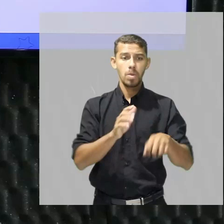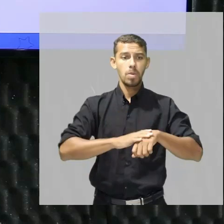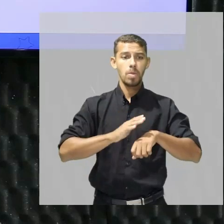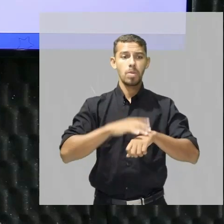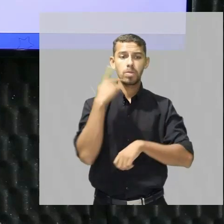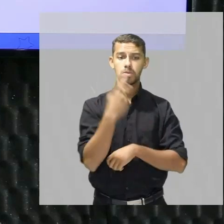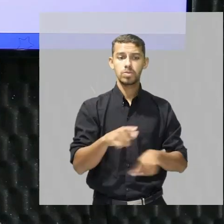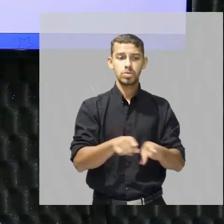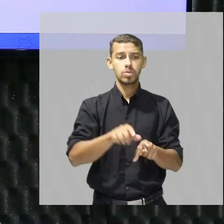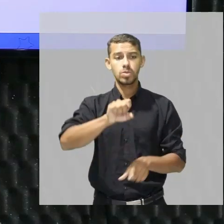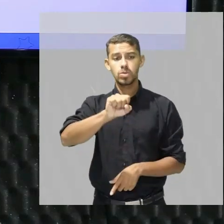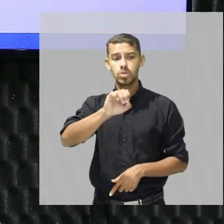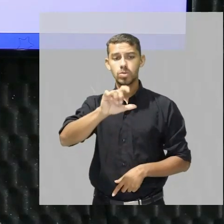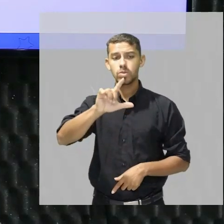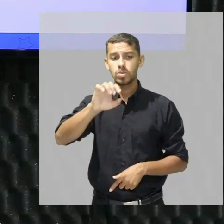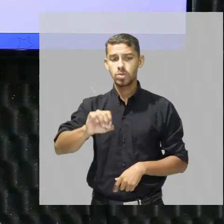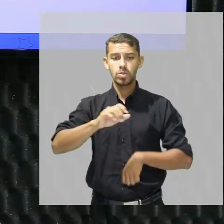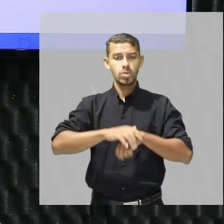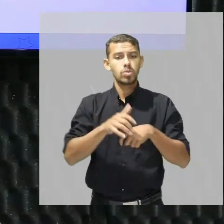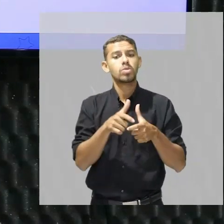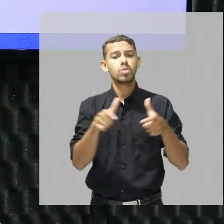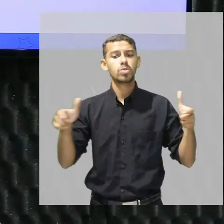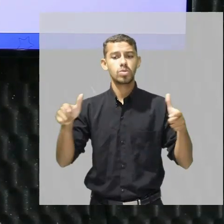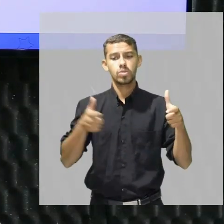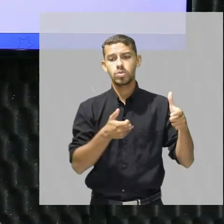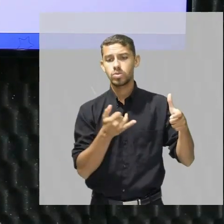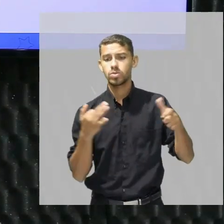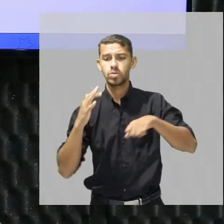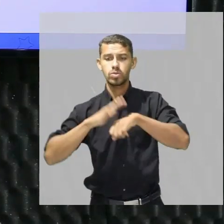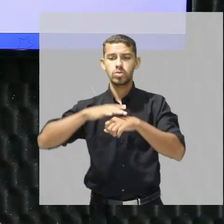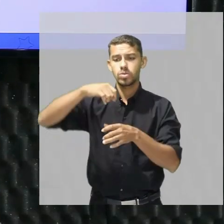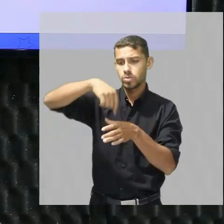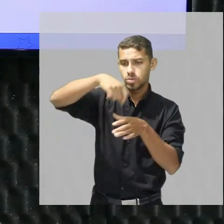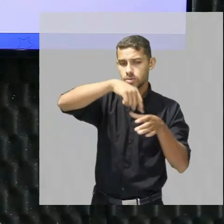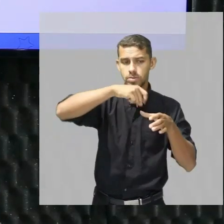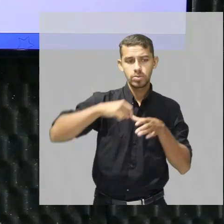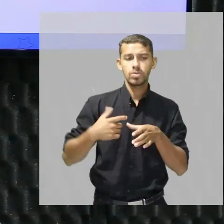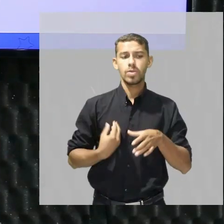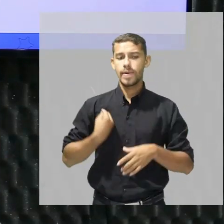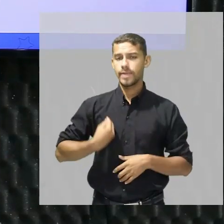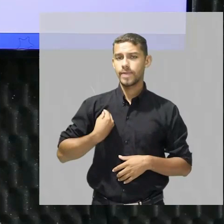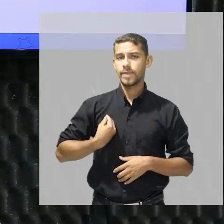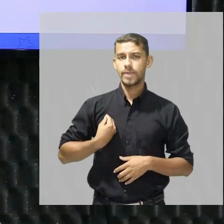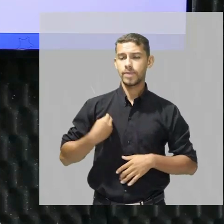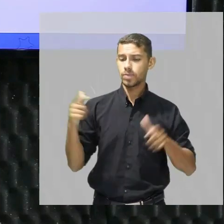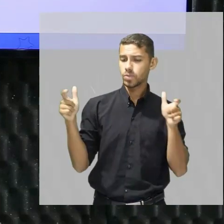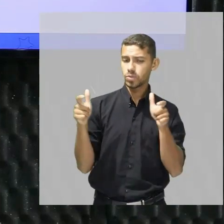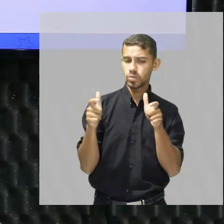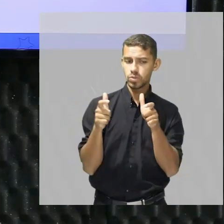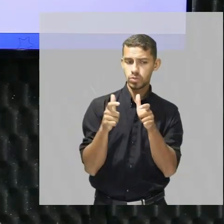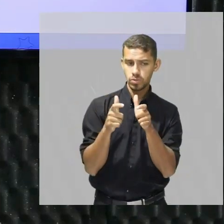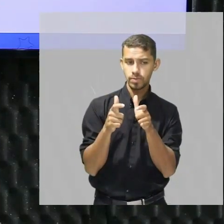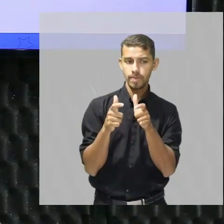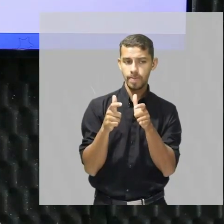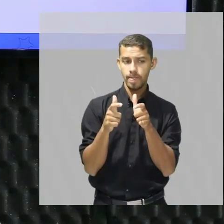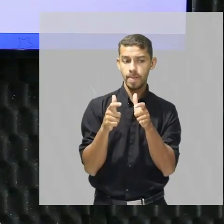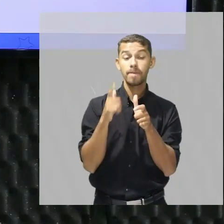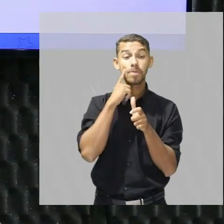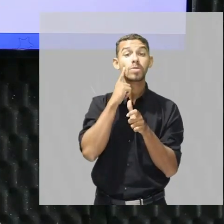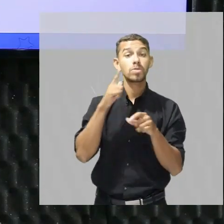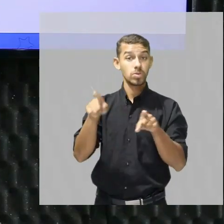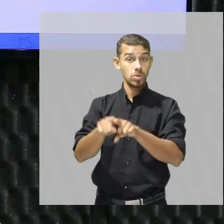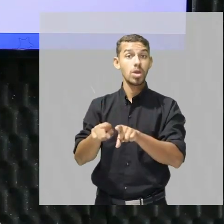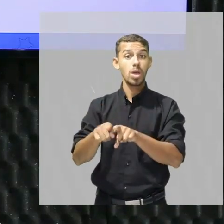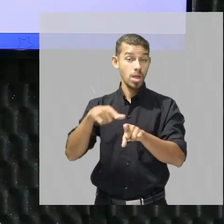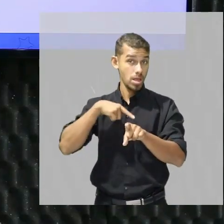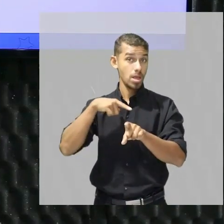do solo. Produzem grande quantidade de sementes e possuem ciclo de vida curto. Interessante que ele nos traz aqui o conceito